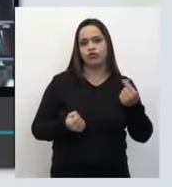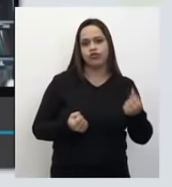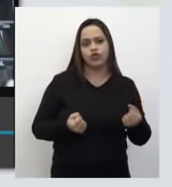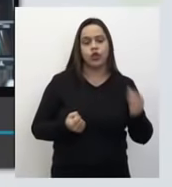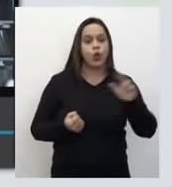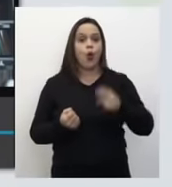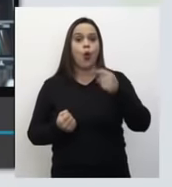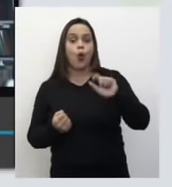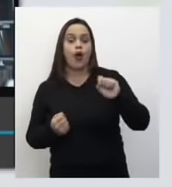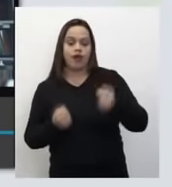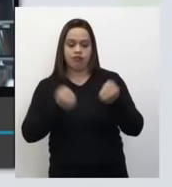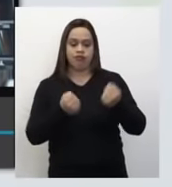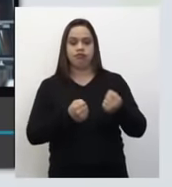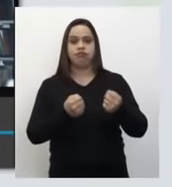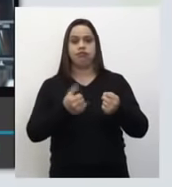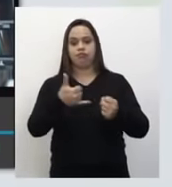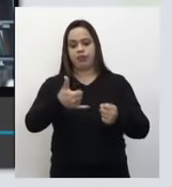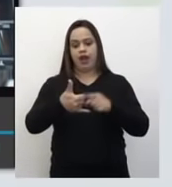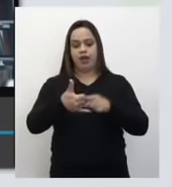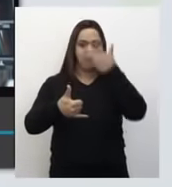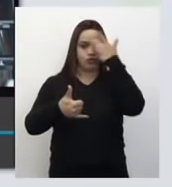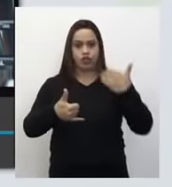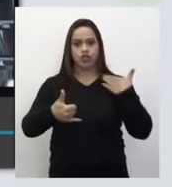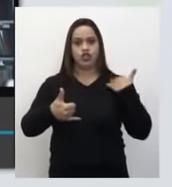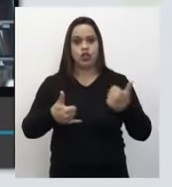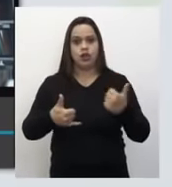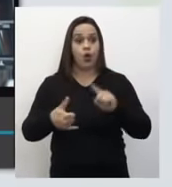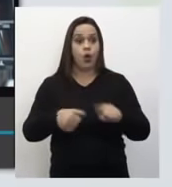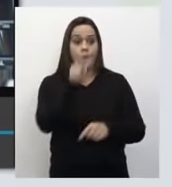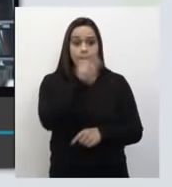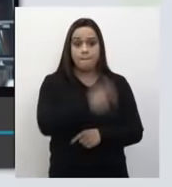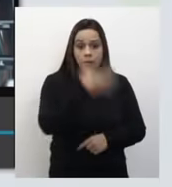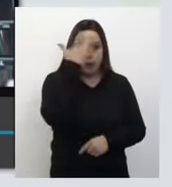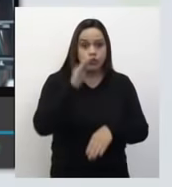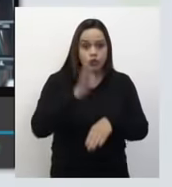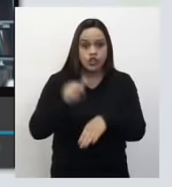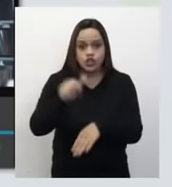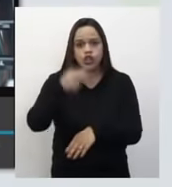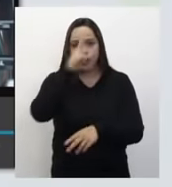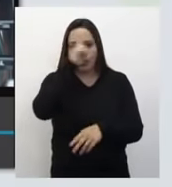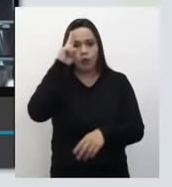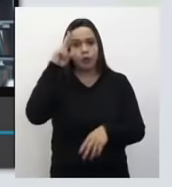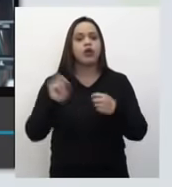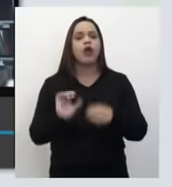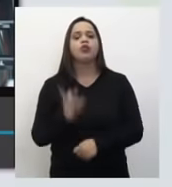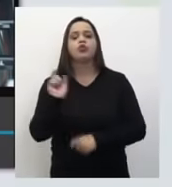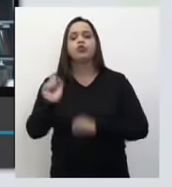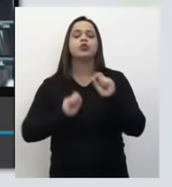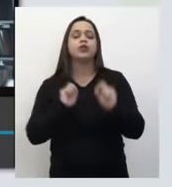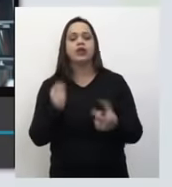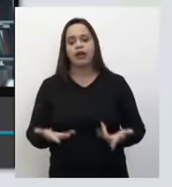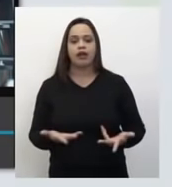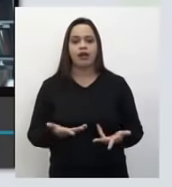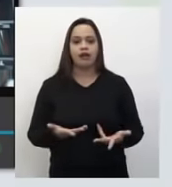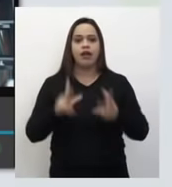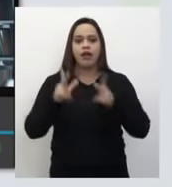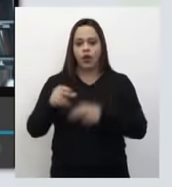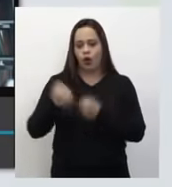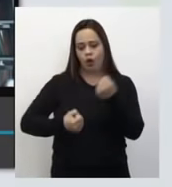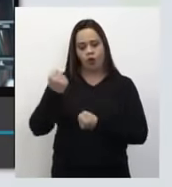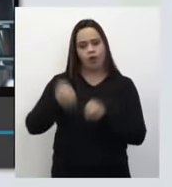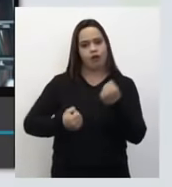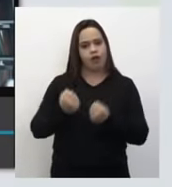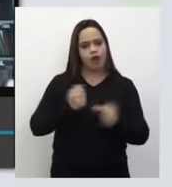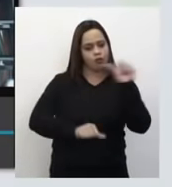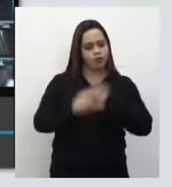Ou seja, de novo aquela cola social que ele virou, né? E o que acontece aí? É que acontece que do mesmo jeito que o carro mudou, do